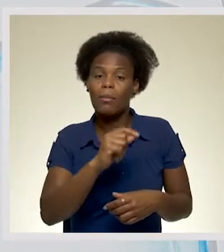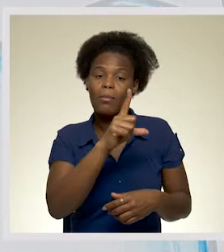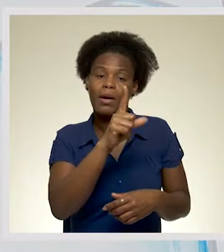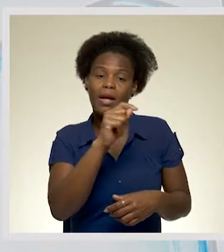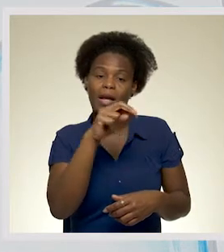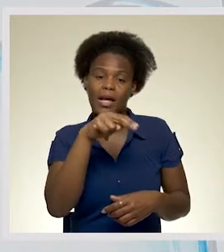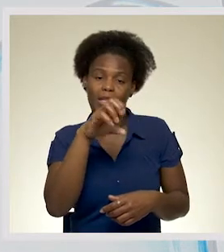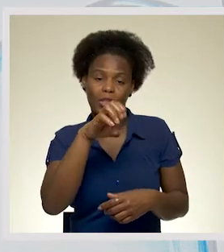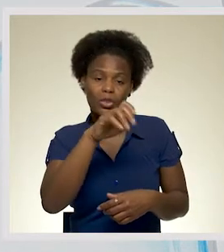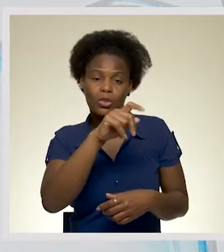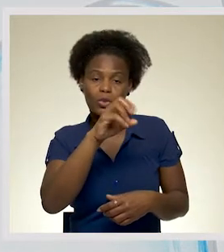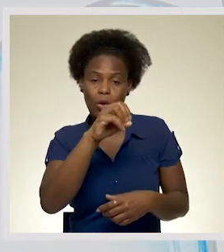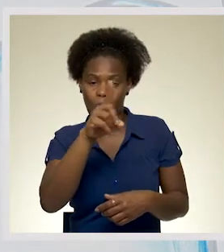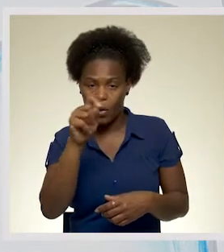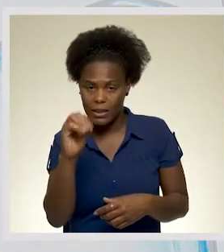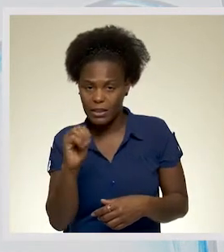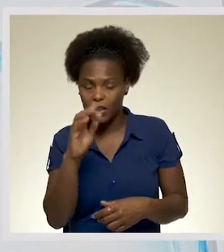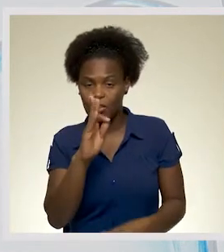lençóis freáticos.